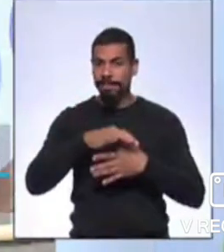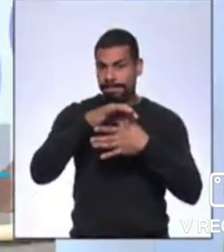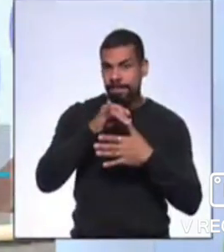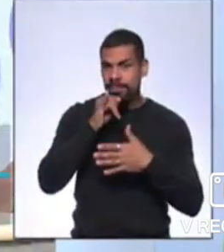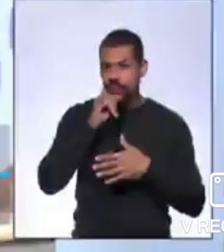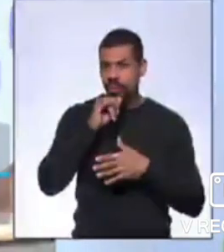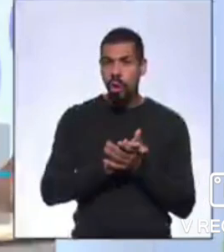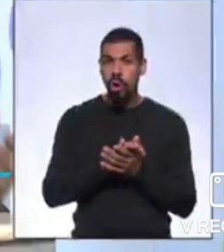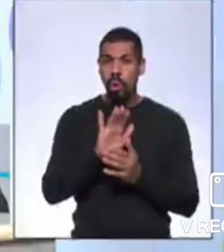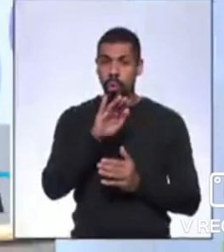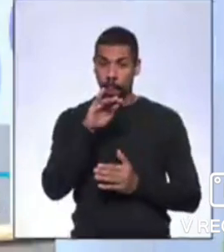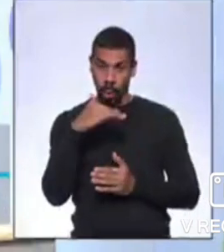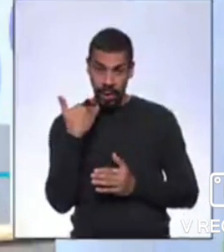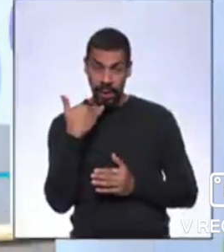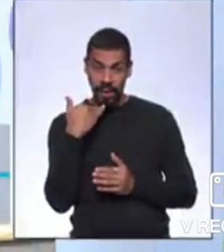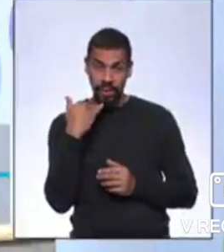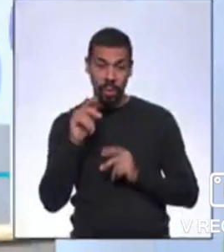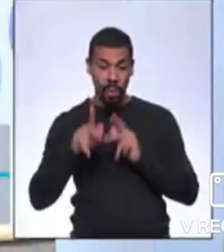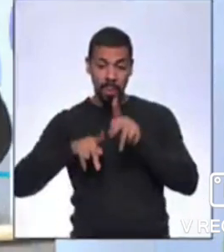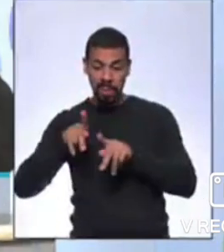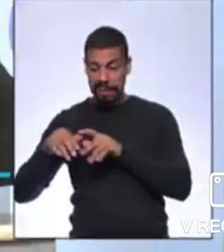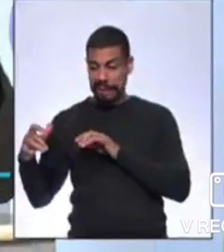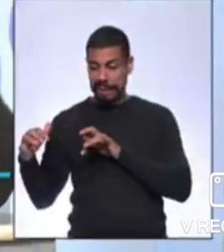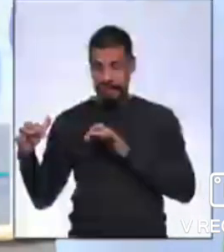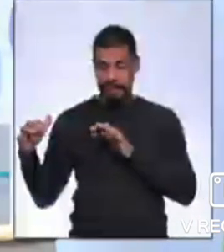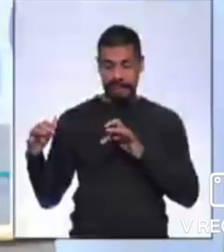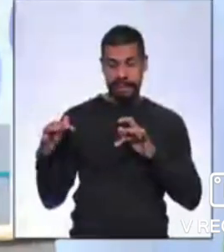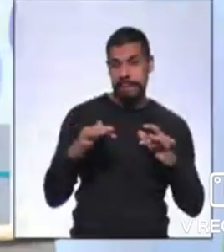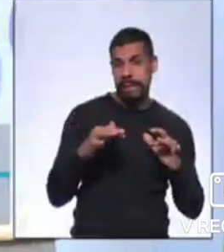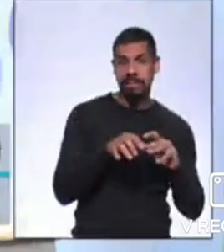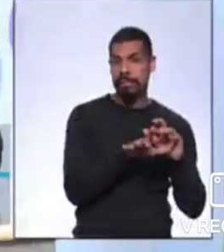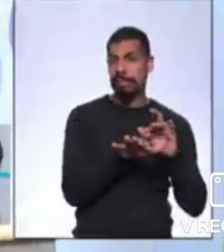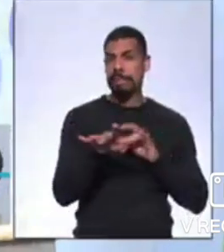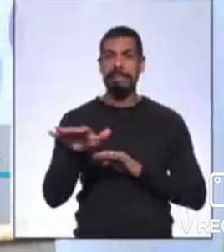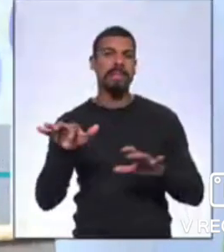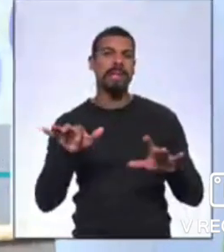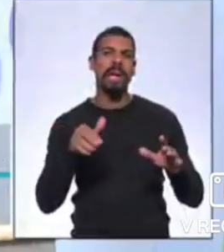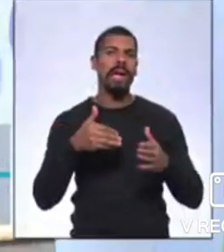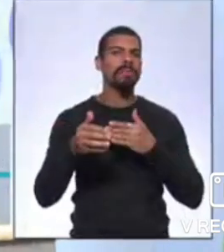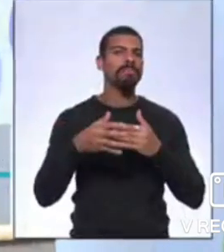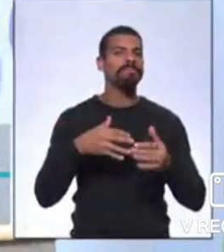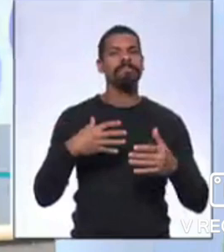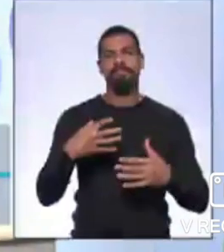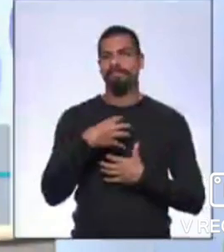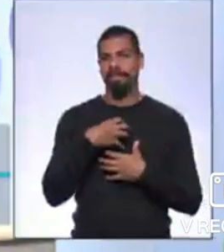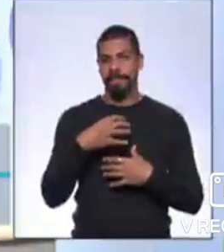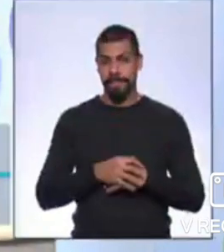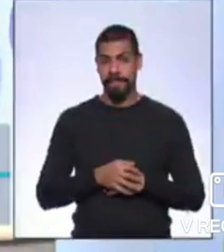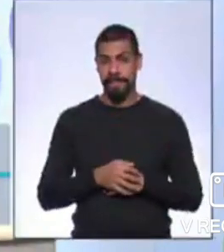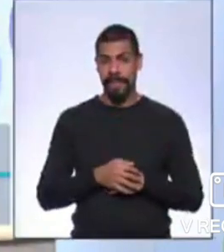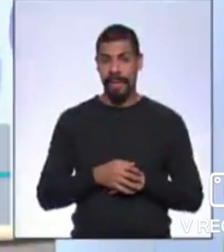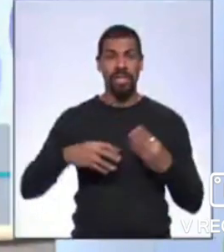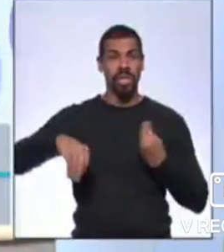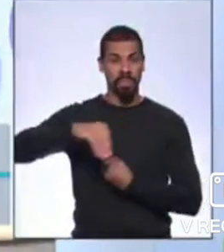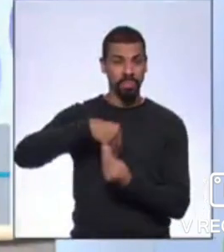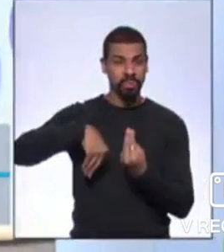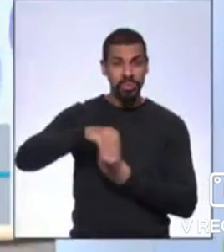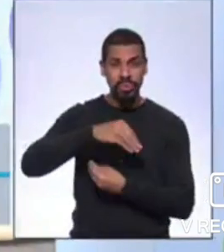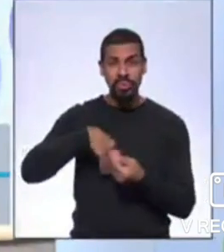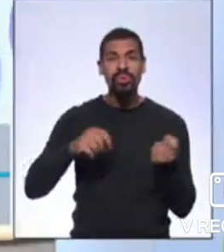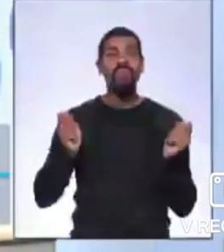o juiz morria, então o povo se debandava cada um com a sua forma. Havia misturas de